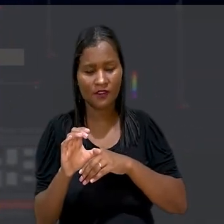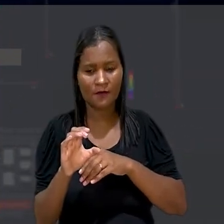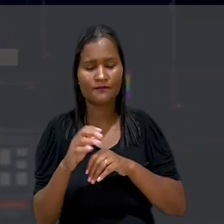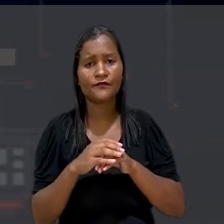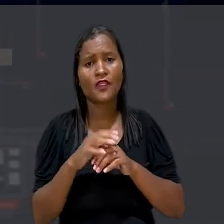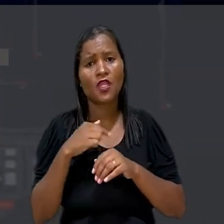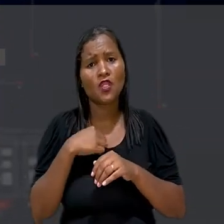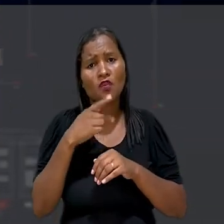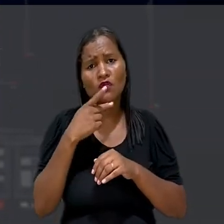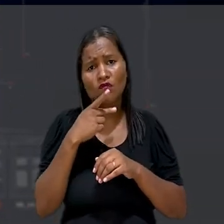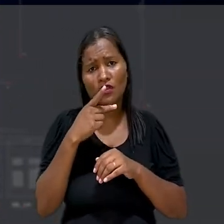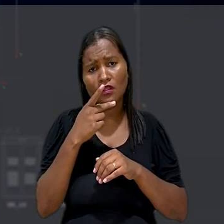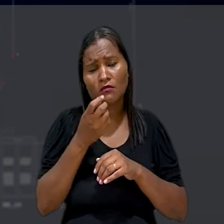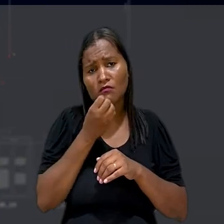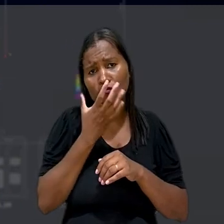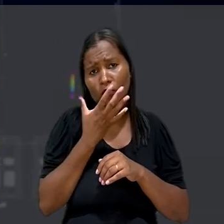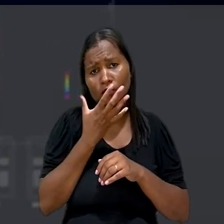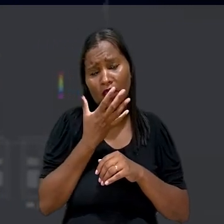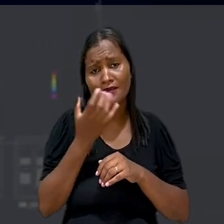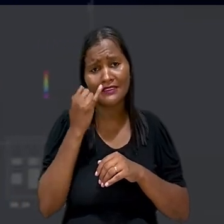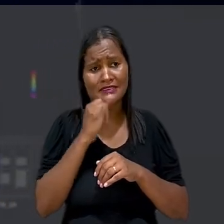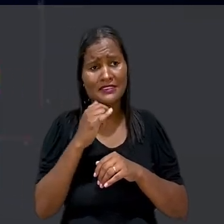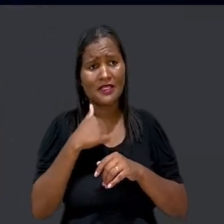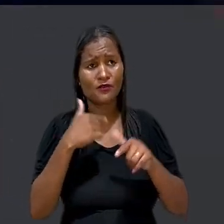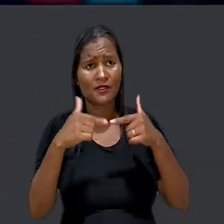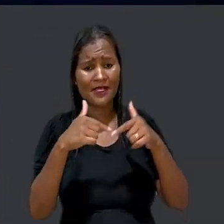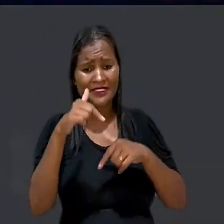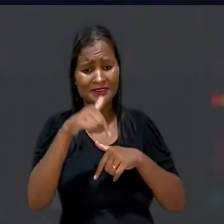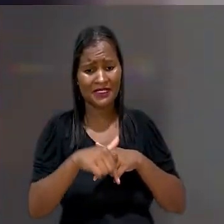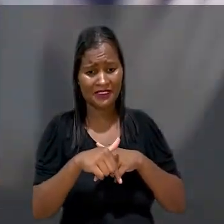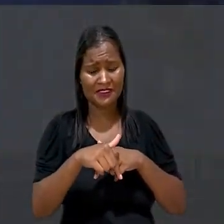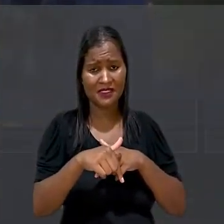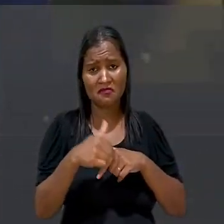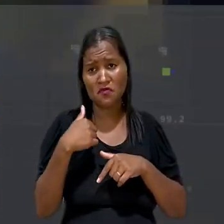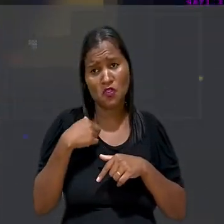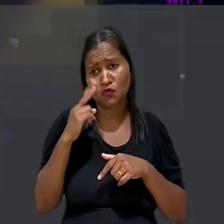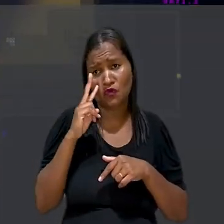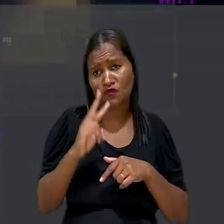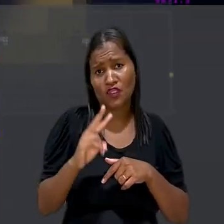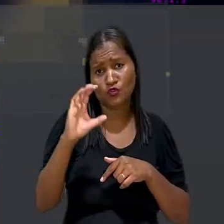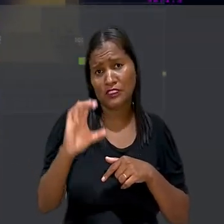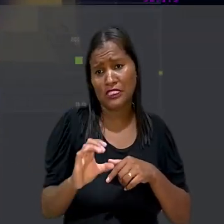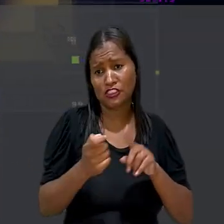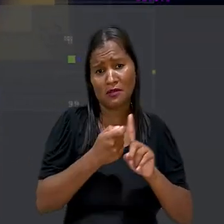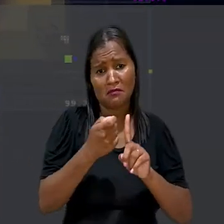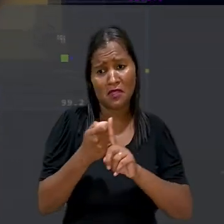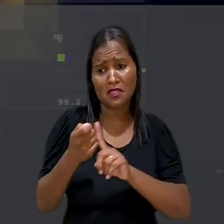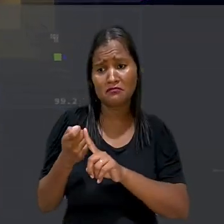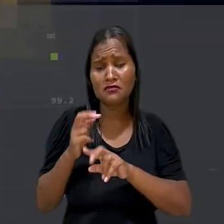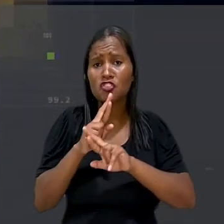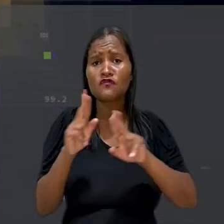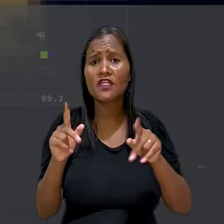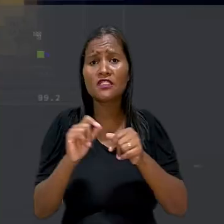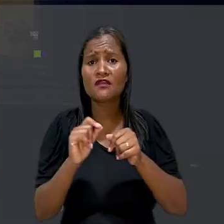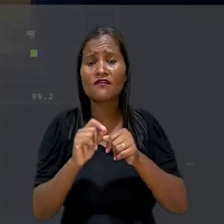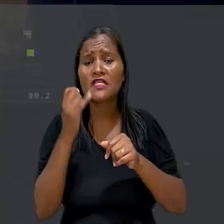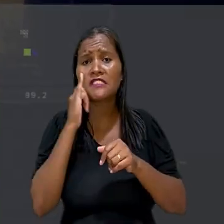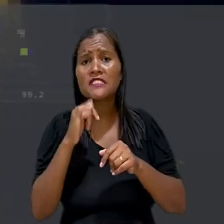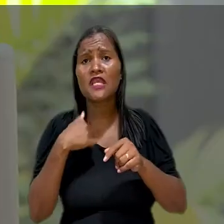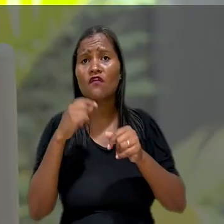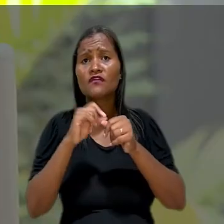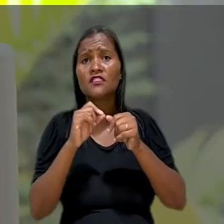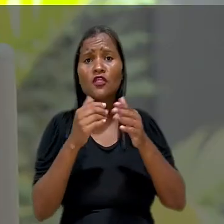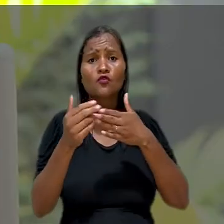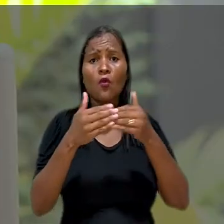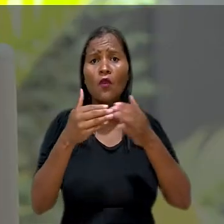Falei, bom, se eu posso fazer reuniões aqui de Santana e não vejo meu cliente há meses, que diferença vai fazer se eu fizer de qualquer outro lugar do